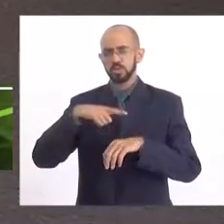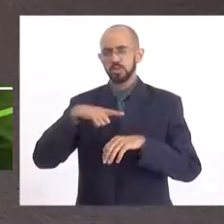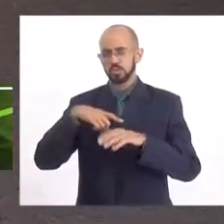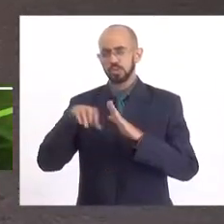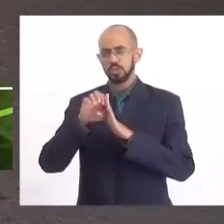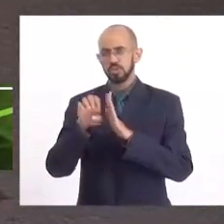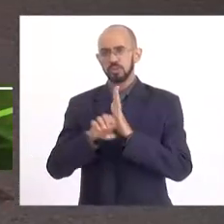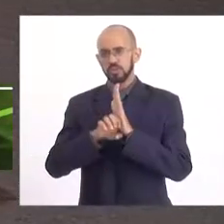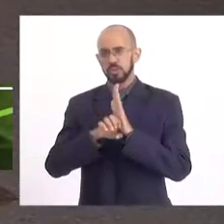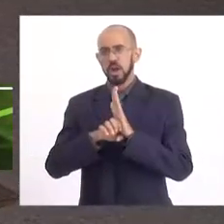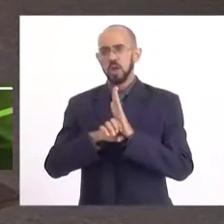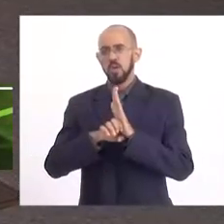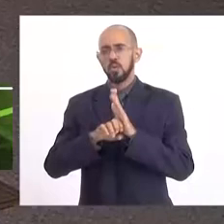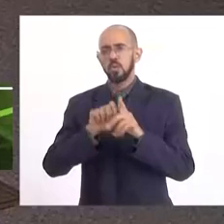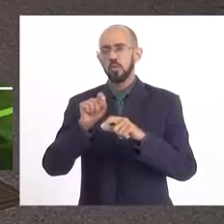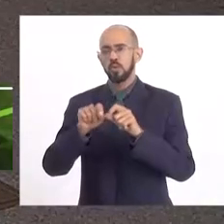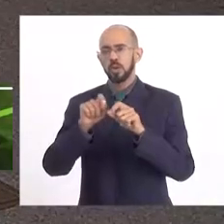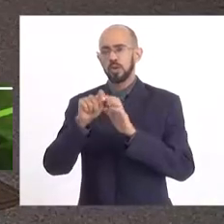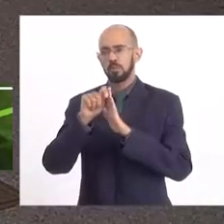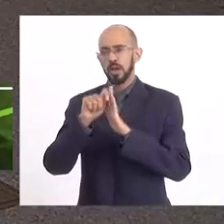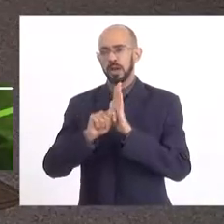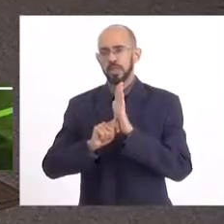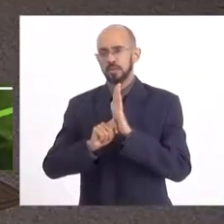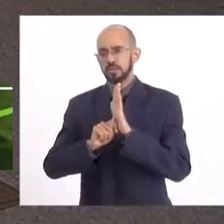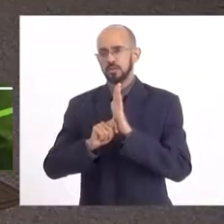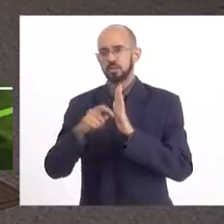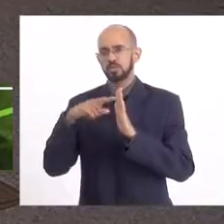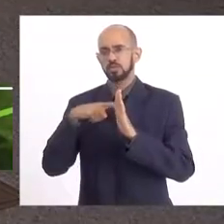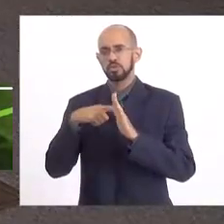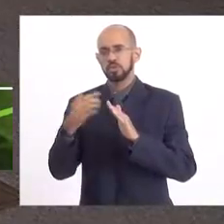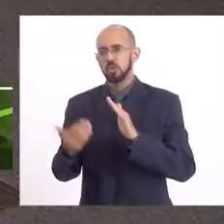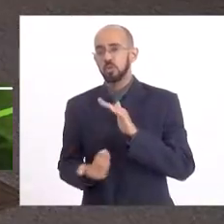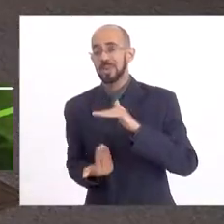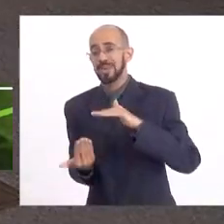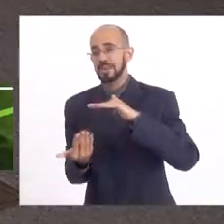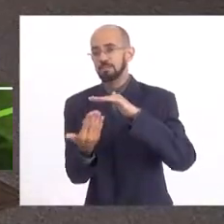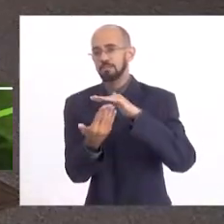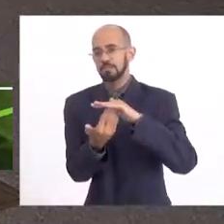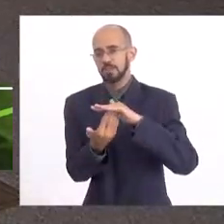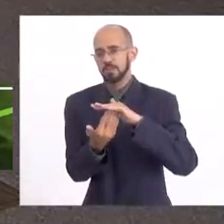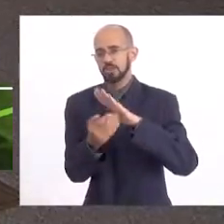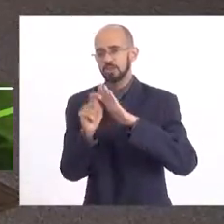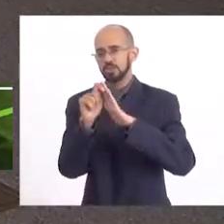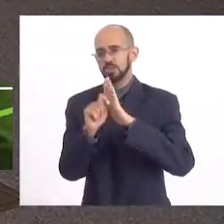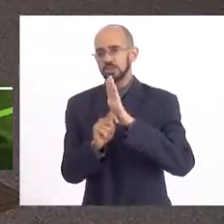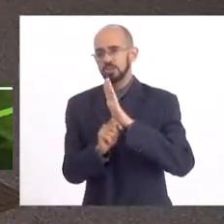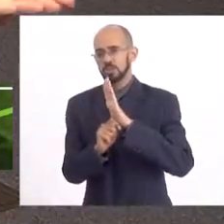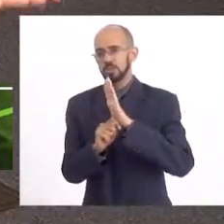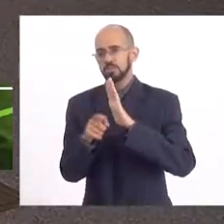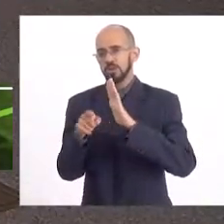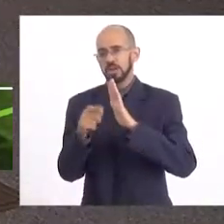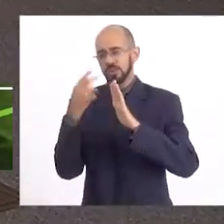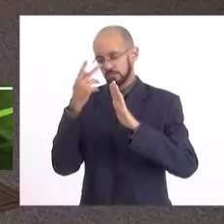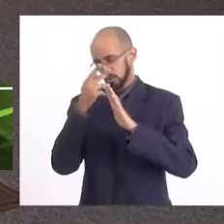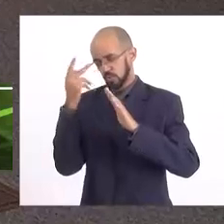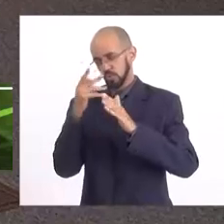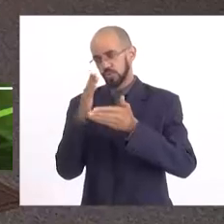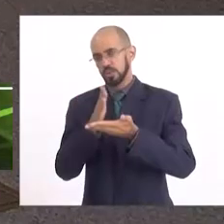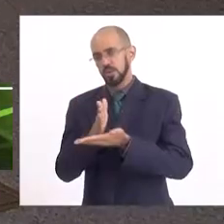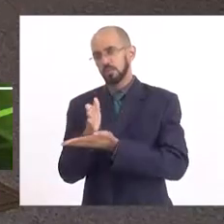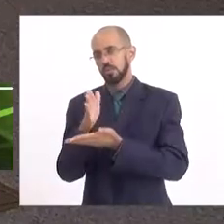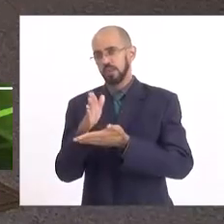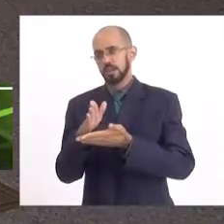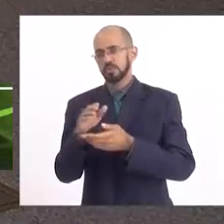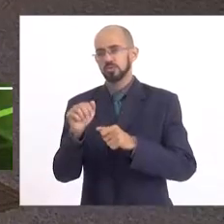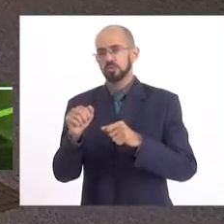critérios da redação, por exemplo. Tinha um limite de redação para que aquelas pessoas fossem aprovadas, né? Que só